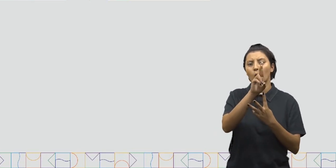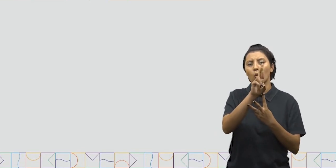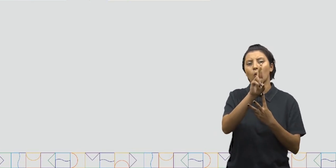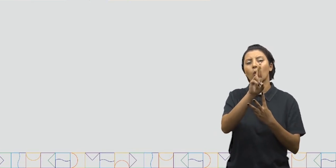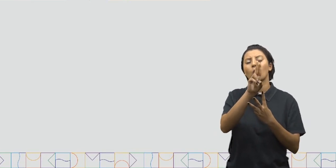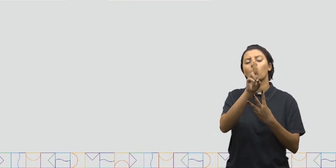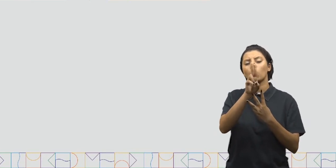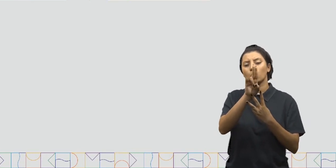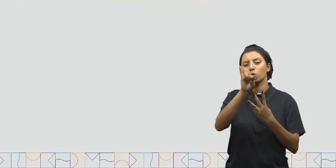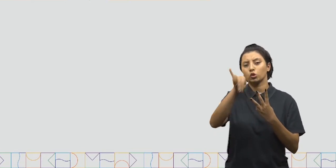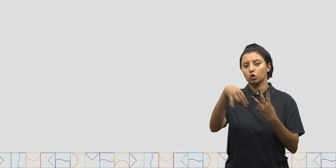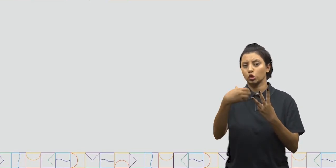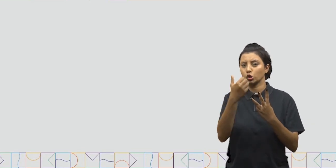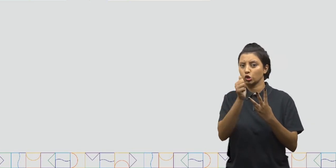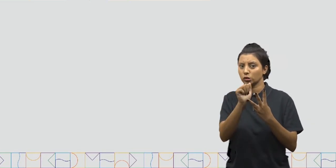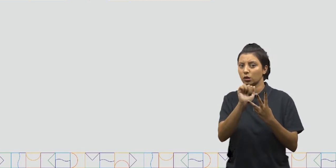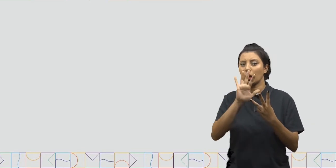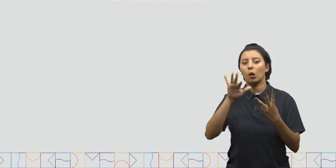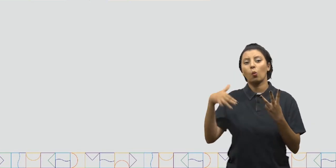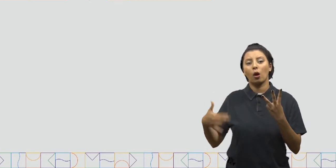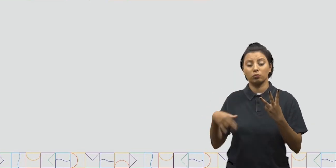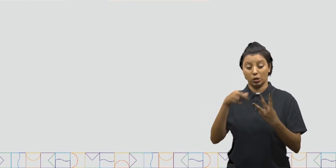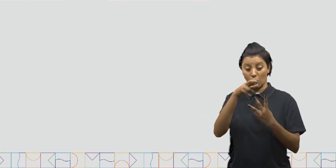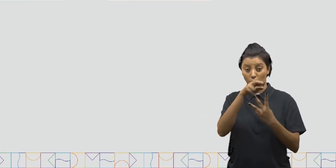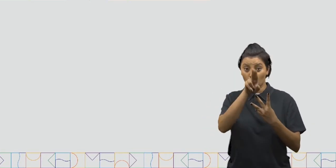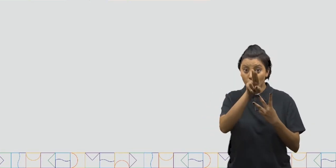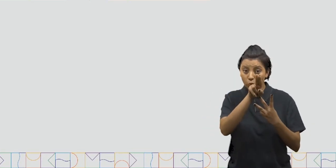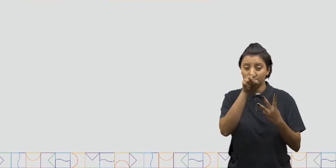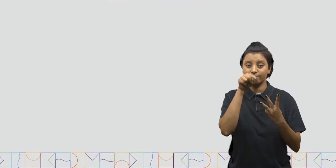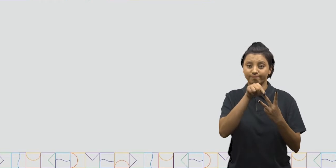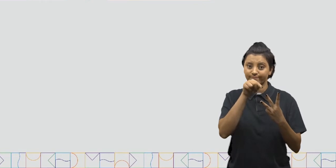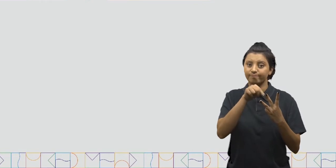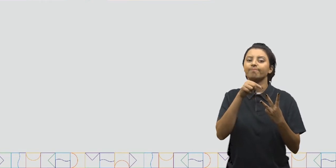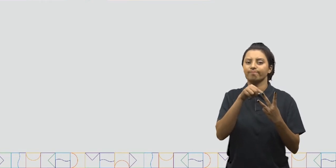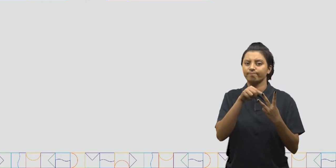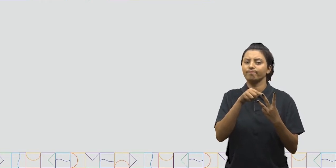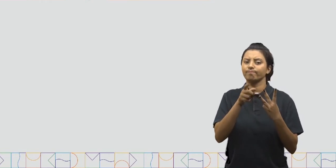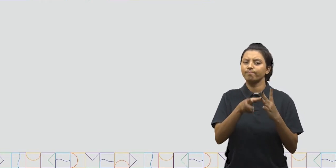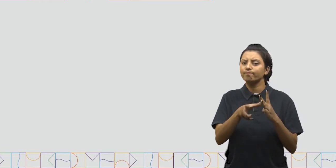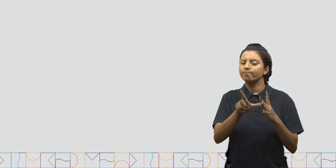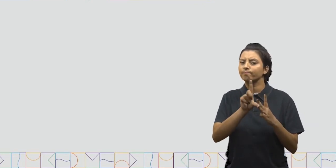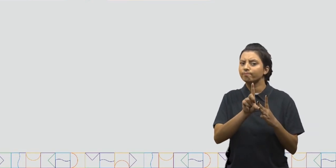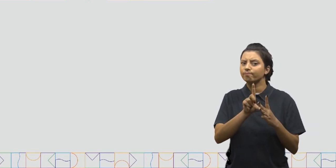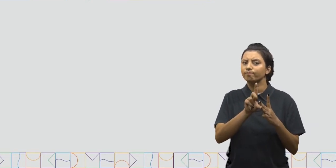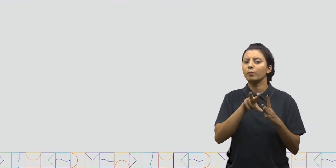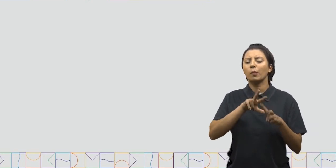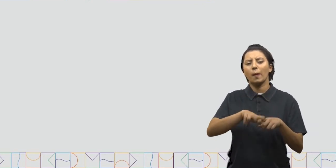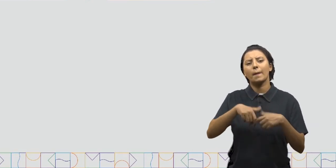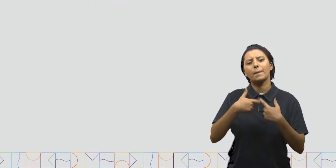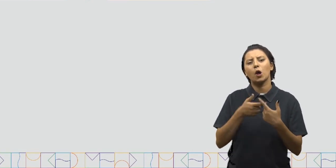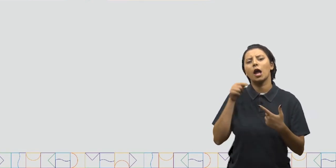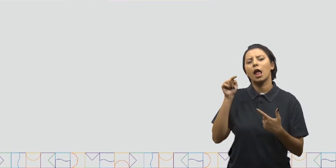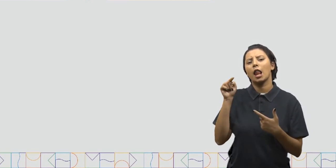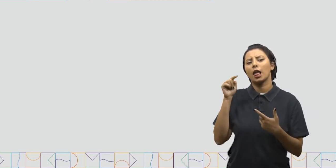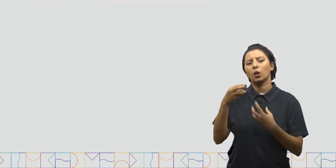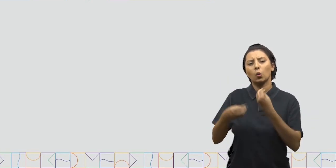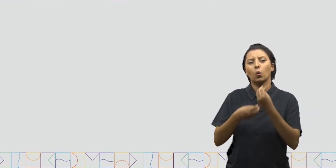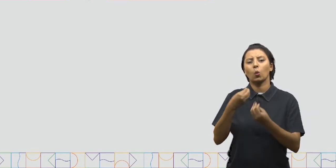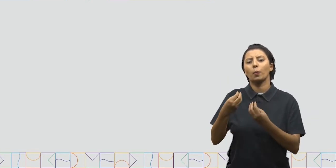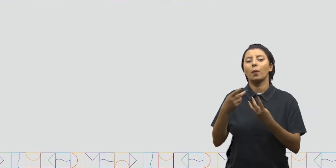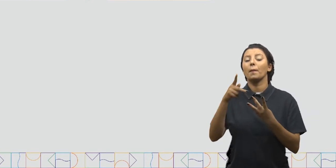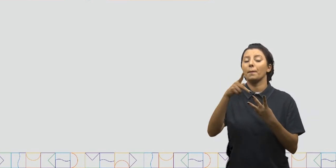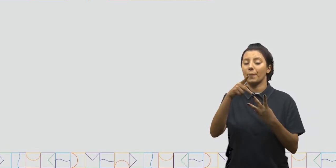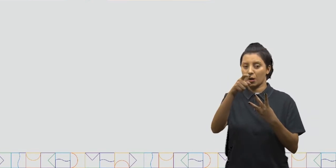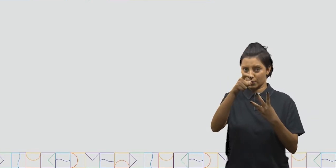sua sílaba tônica é a sílaba ru, ou seja, a penúltima sílaba, e por isso ela é classificada